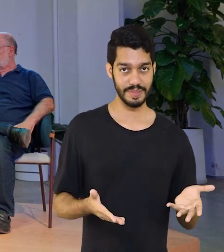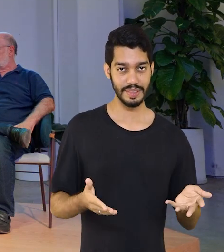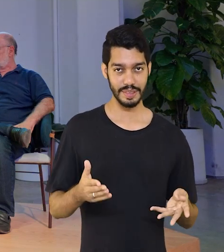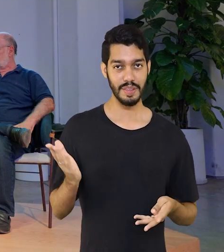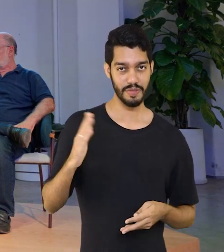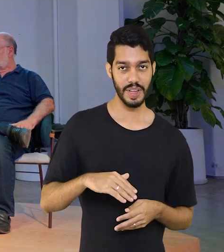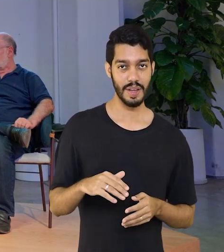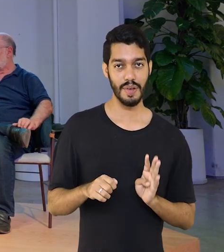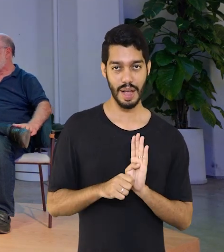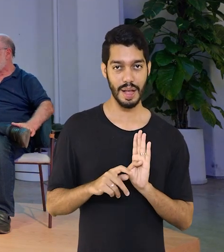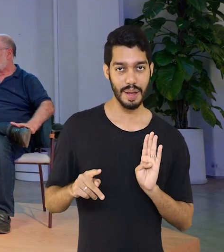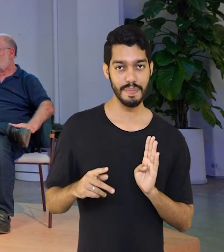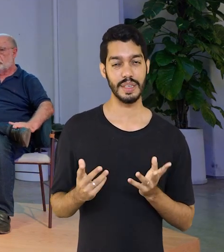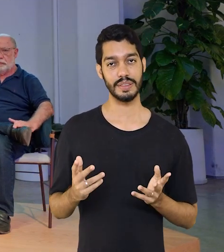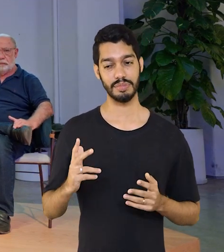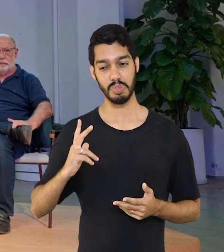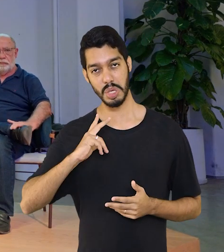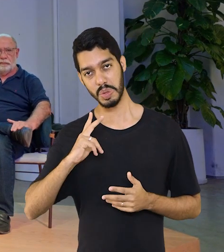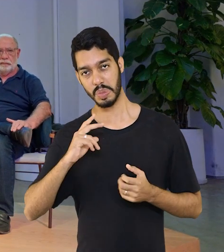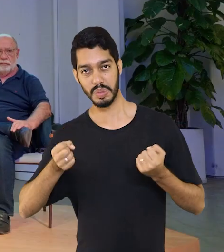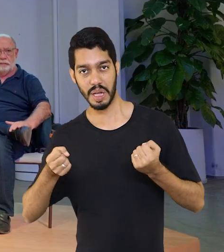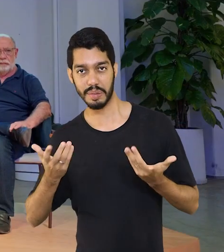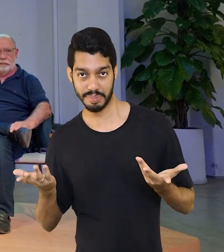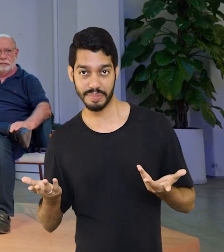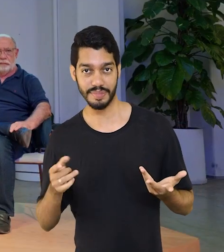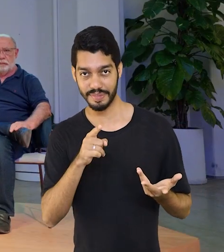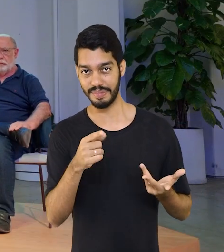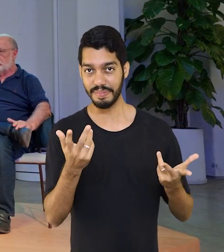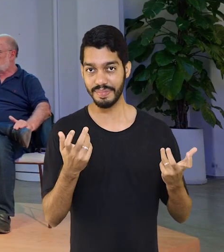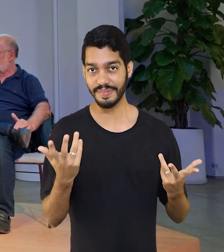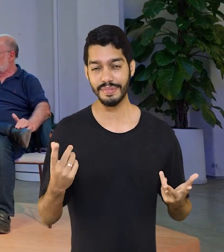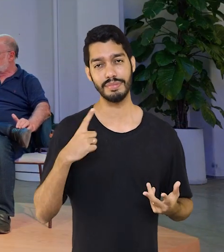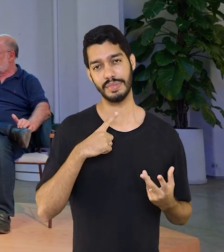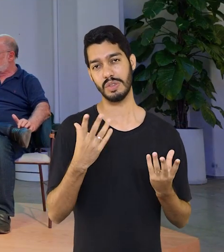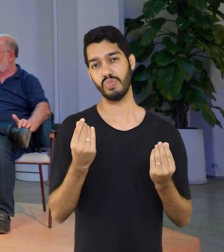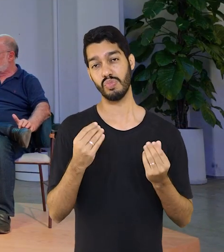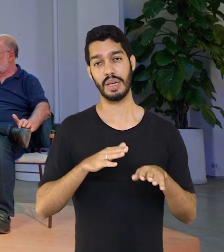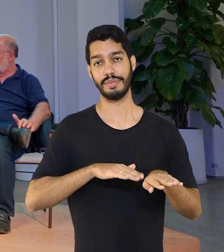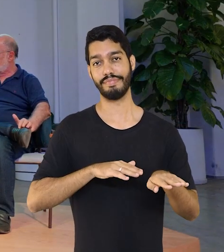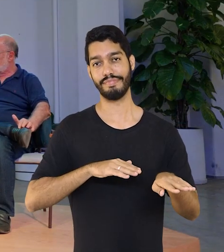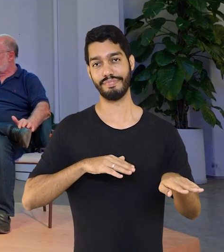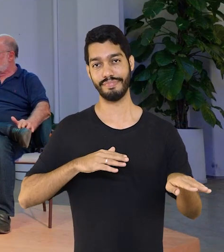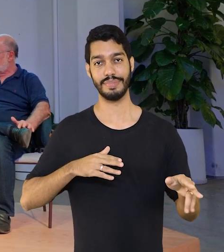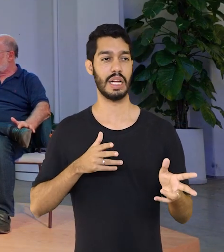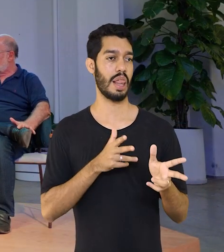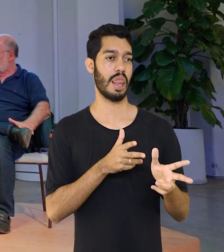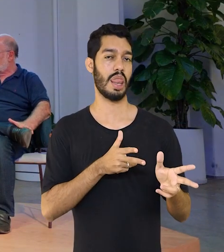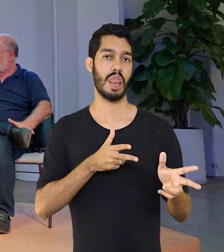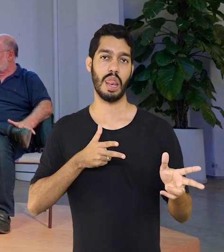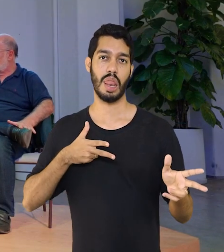vindo de aplicativo, de carro individual, enfim, o que seja, e percebeu que é isso. A gente tem congestionamento e isso é